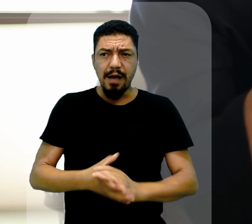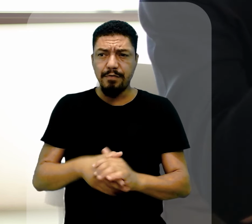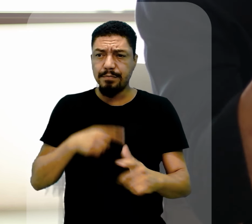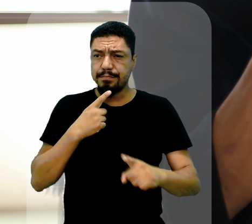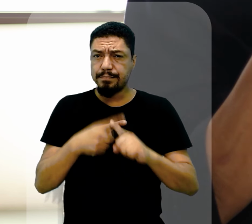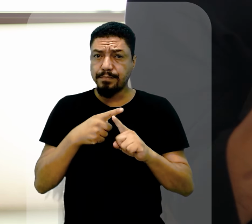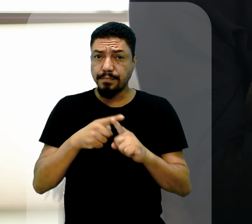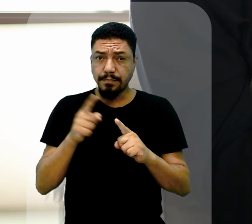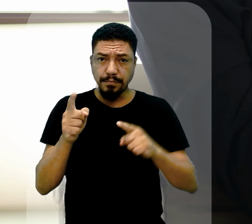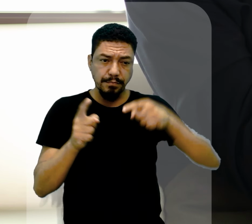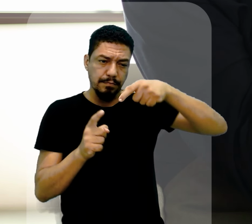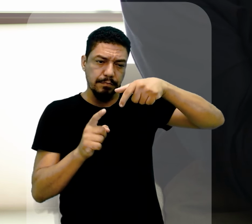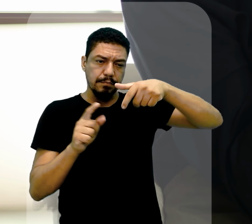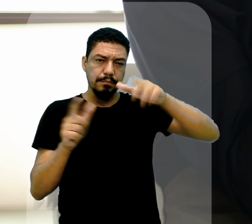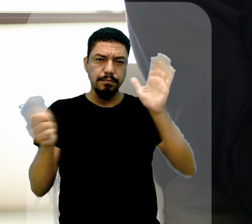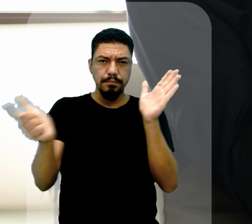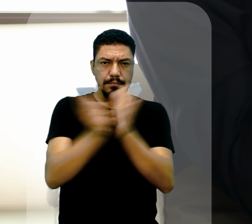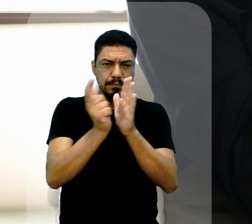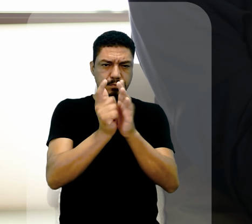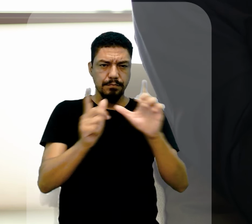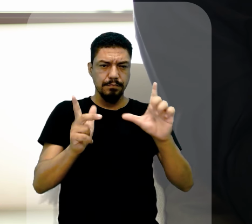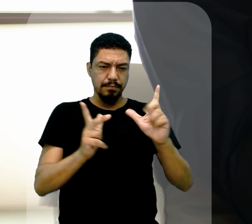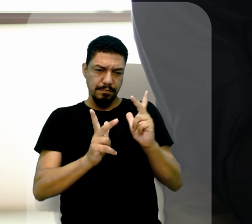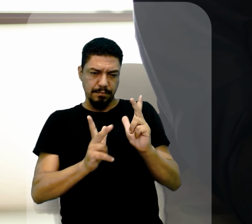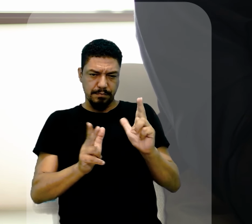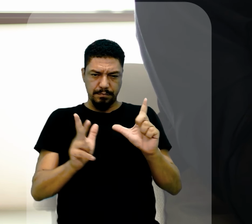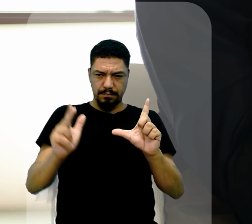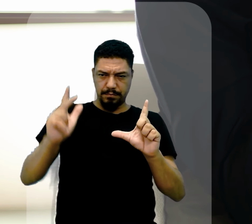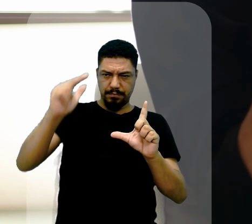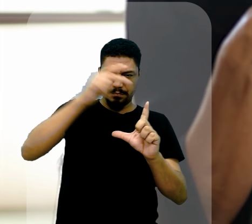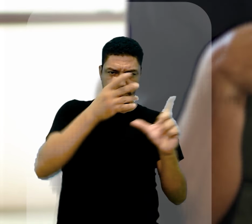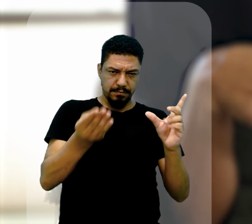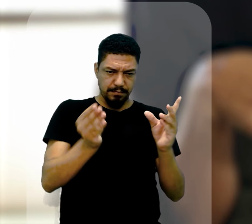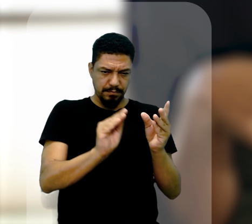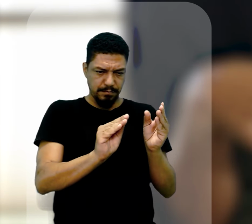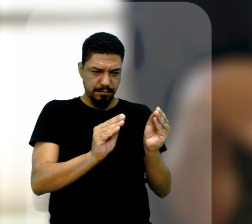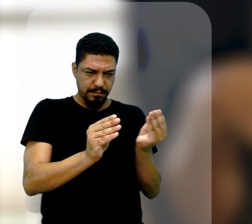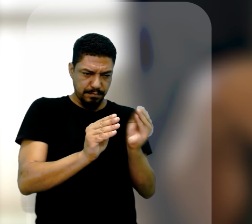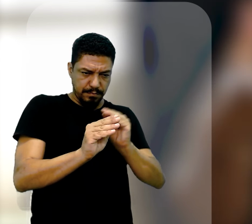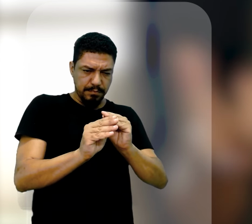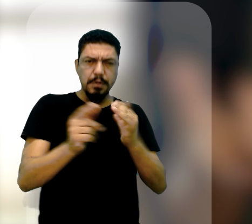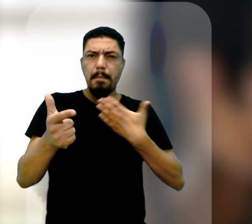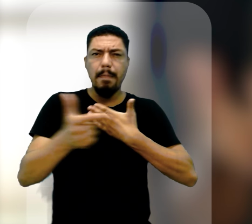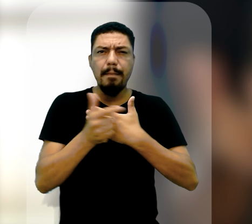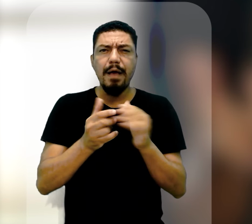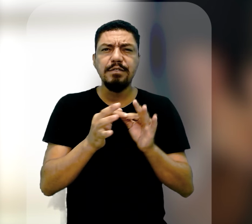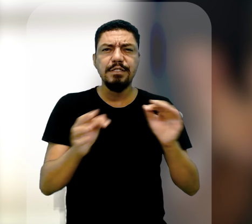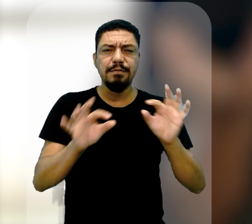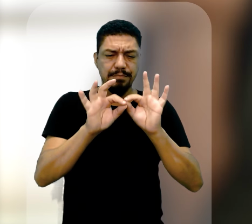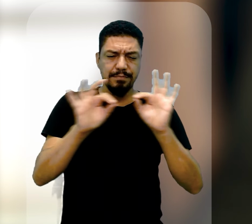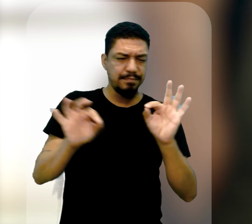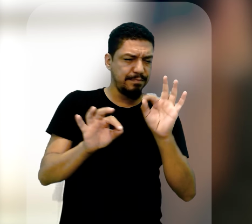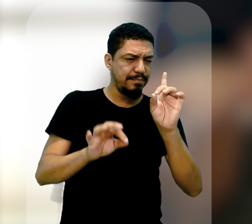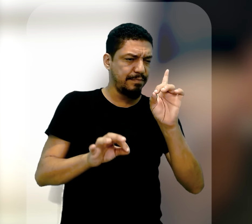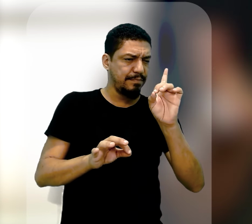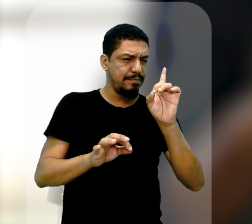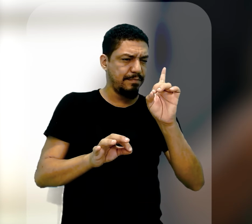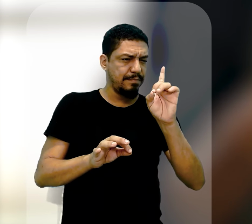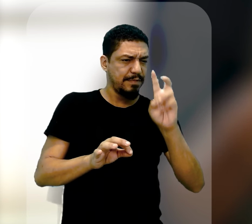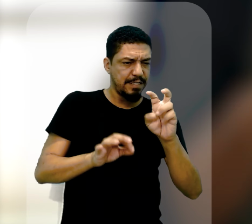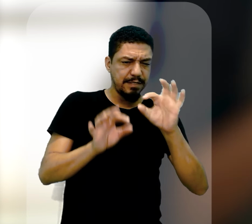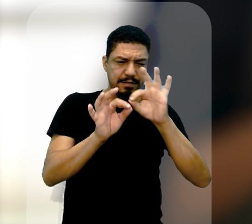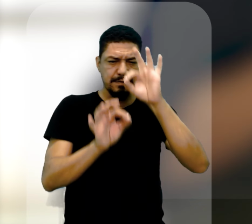Porque ao recortar um papel e fazer uma dobradura, um simples papel de 10x15, que é a fotografia comum,